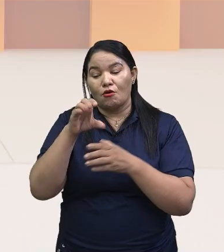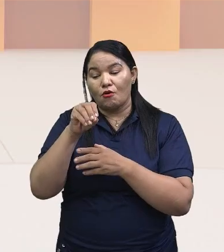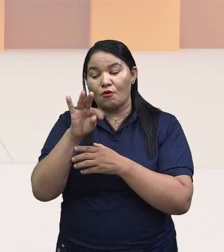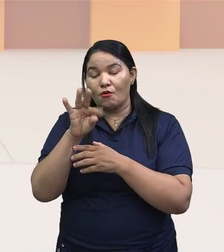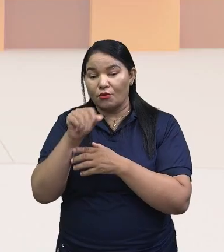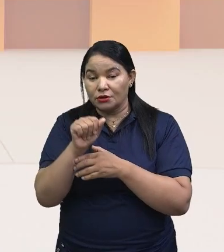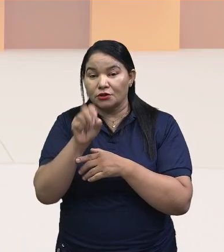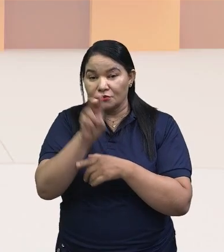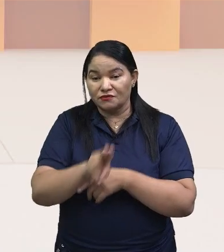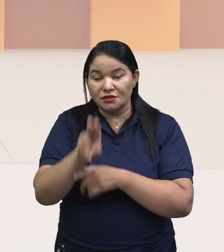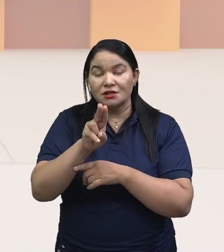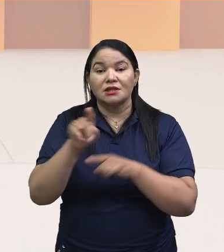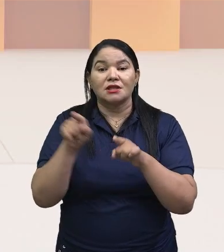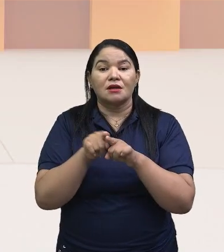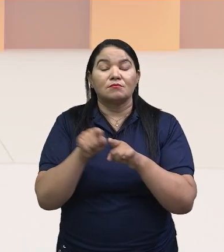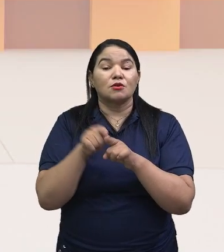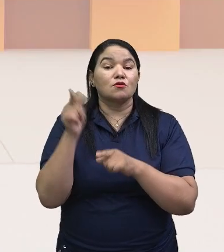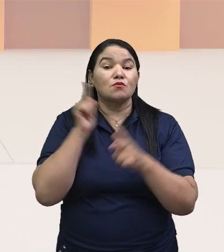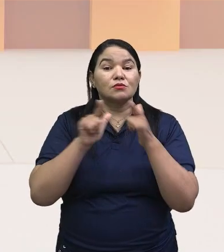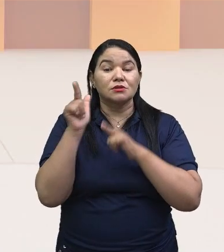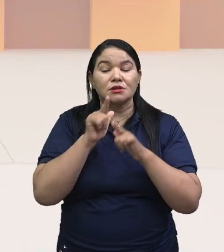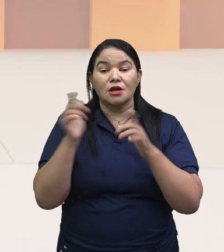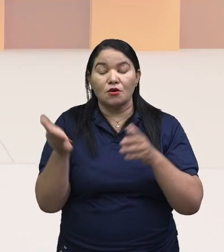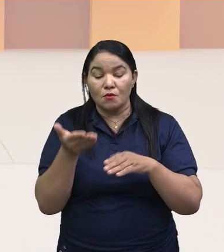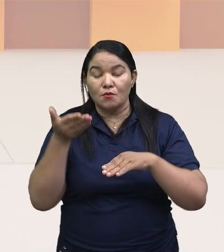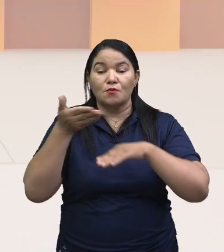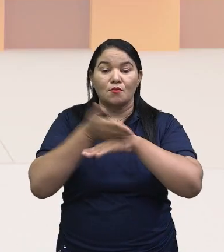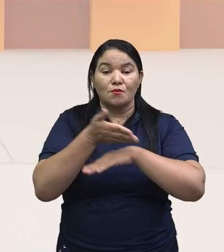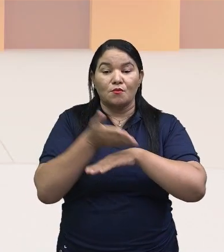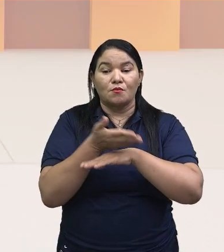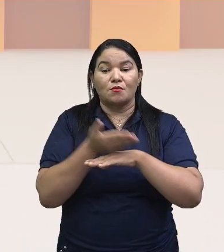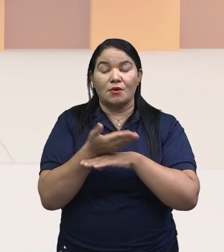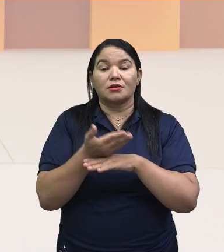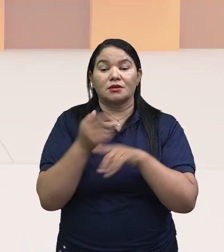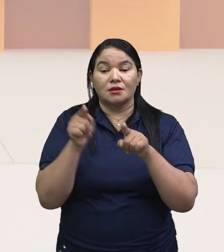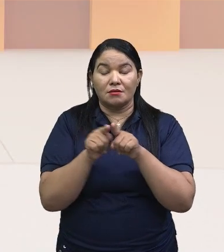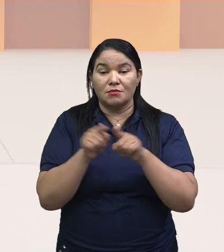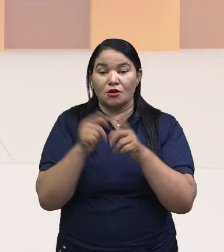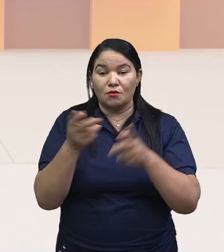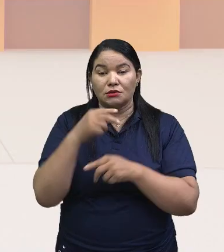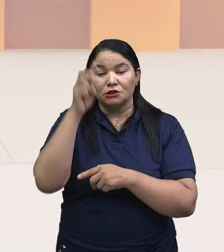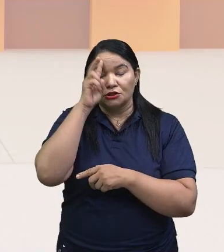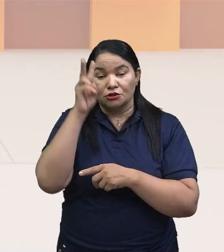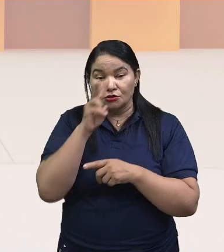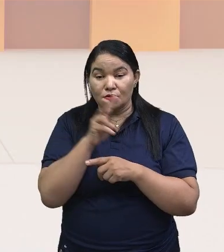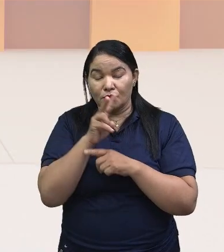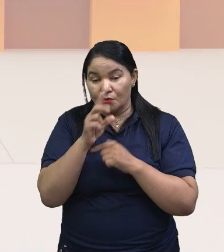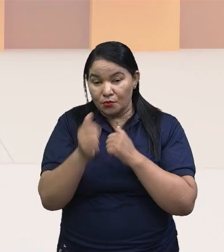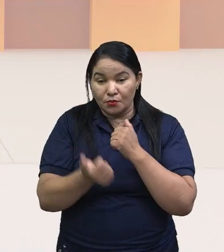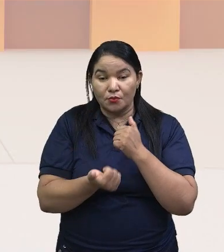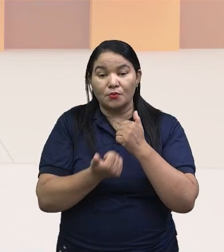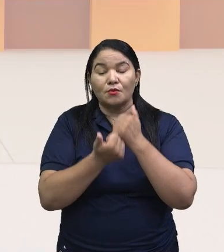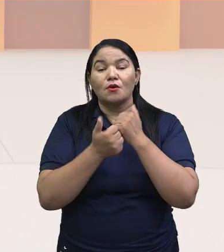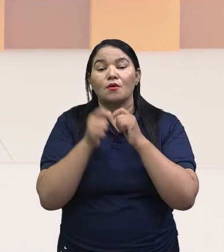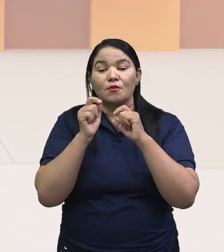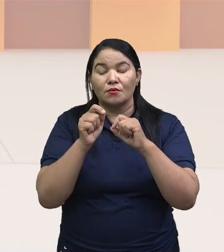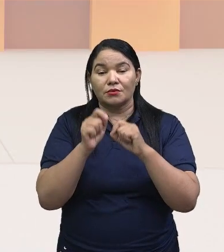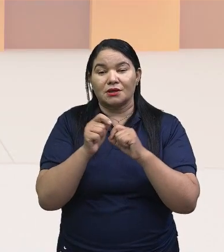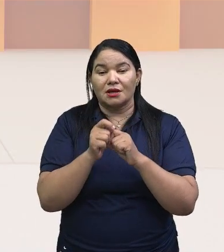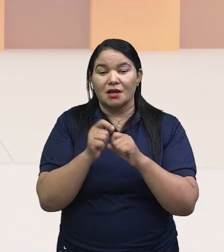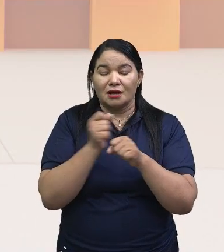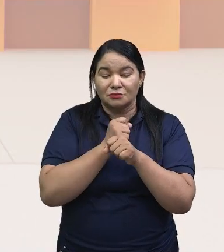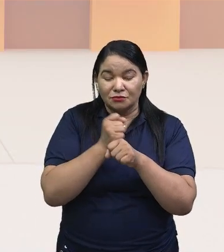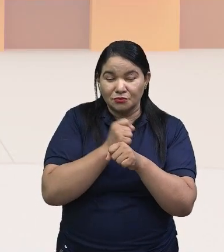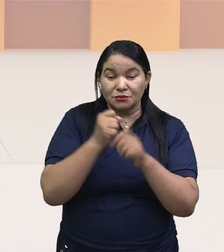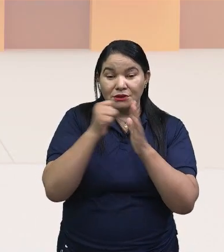justamente trazer uma reparação histórica a uma população que foi, ao longo de